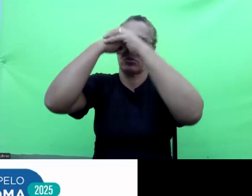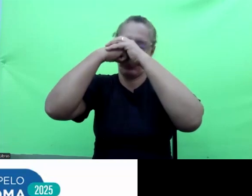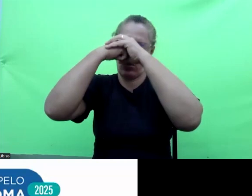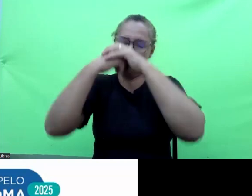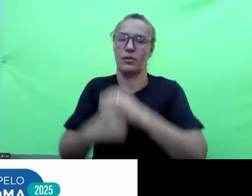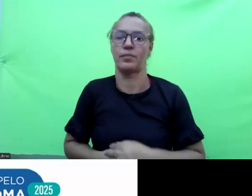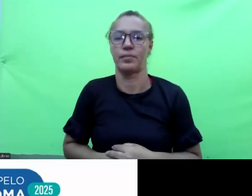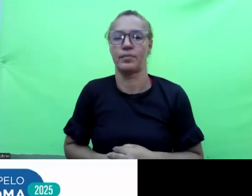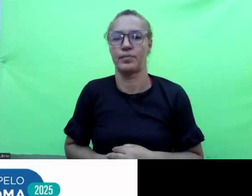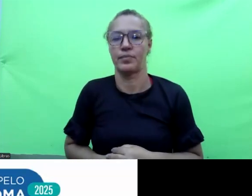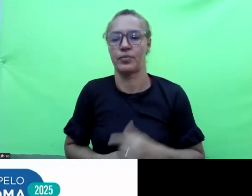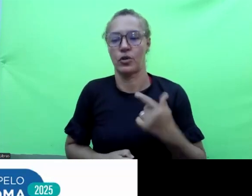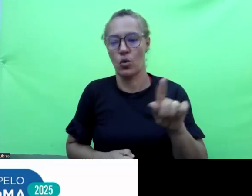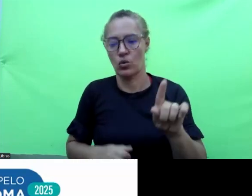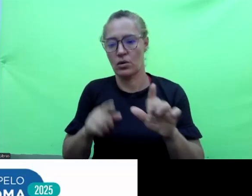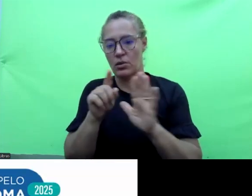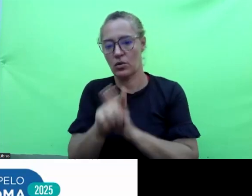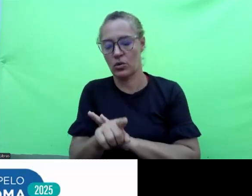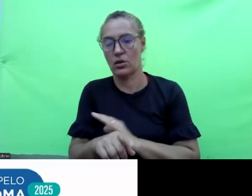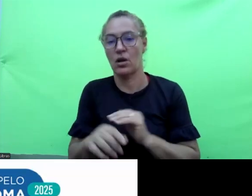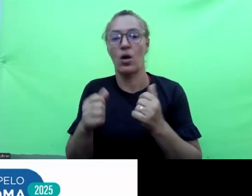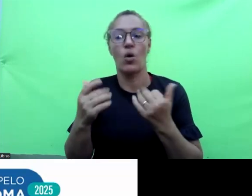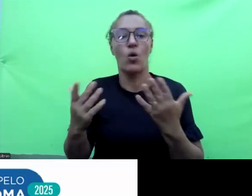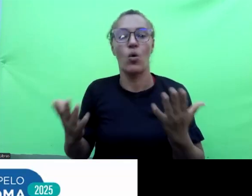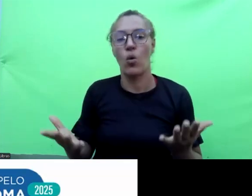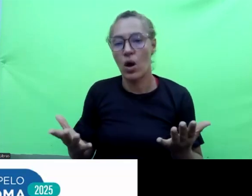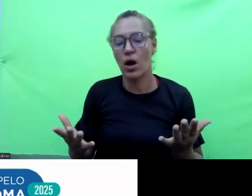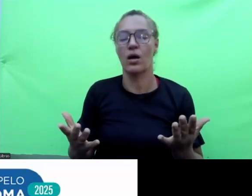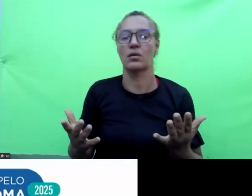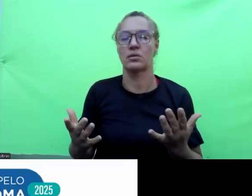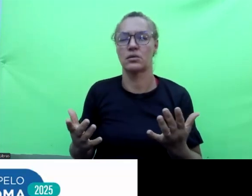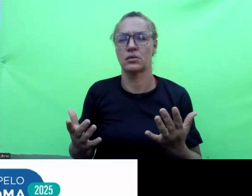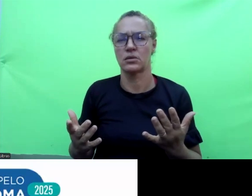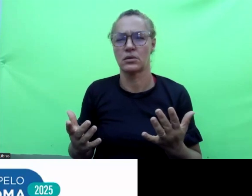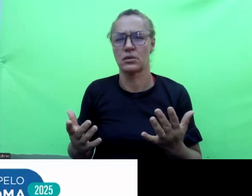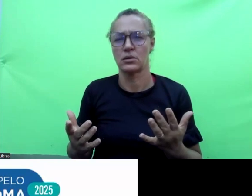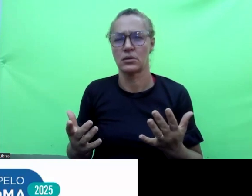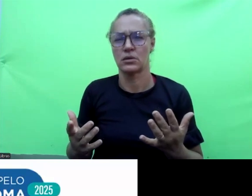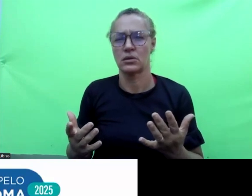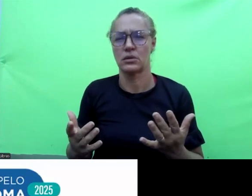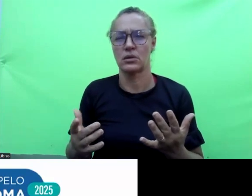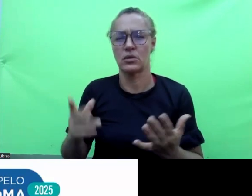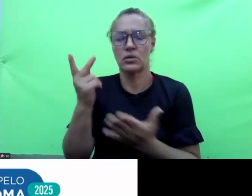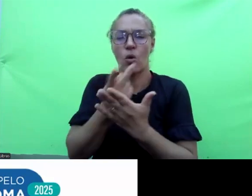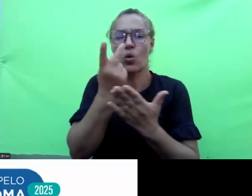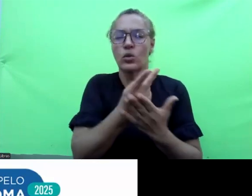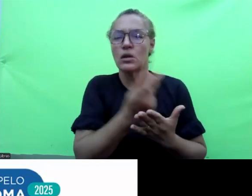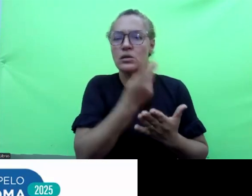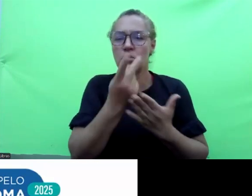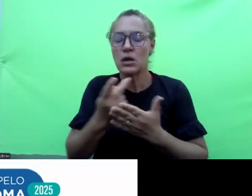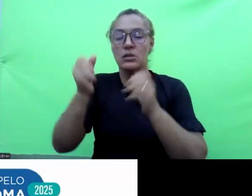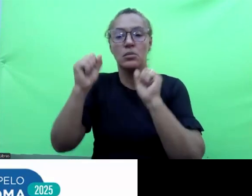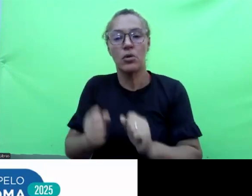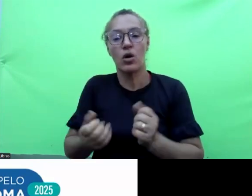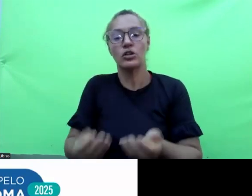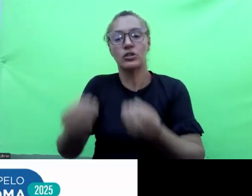Mais uma pergunta aqui. Quais os esportes que podem alterar substancialmente a pressão intraocular, até que o senhor abordou na apresentação?